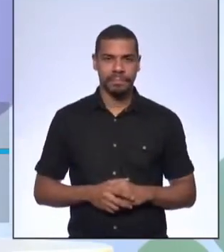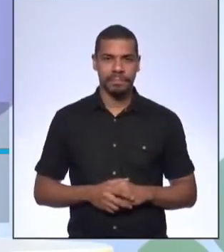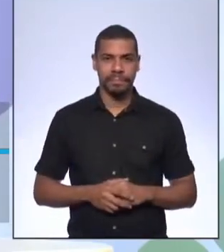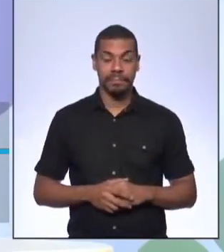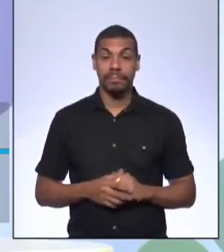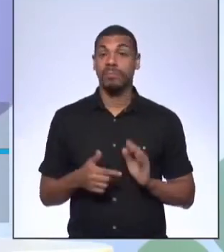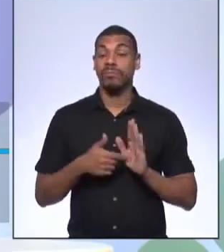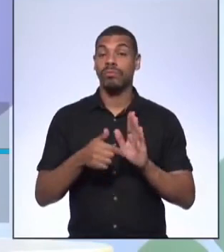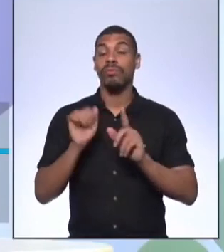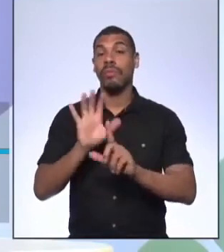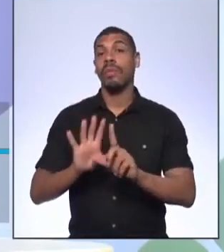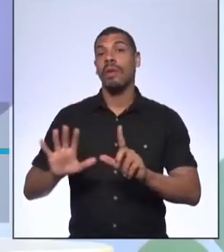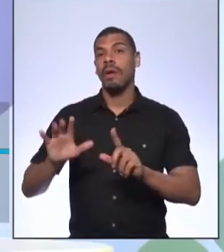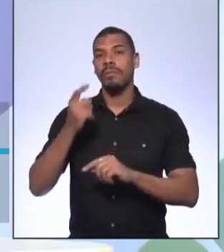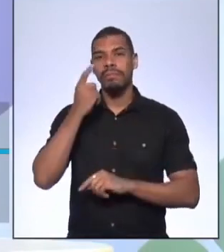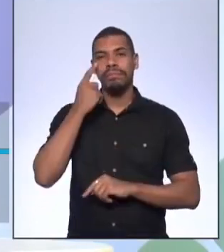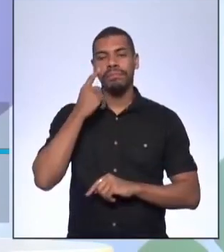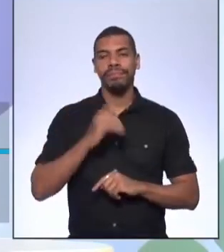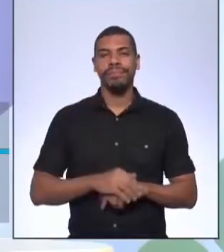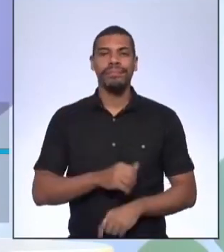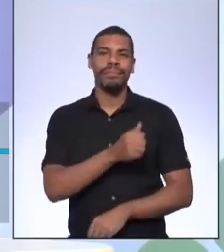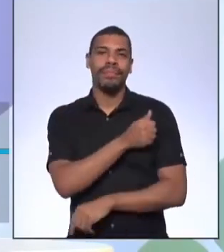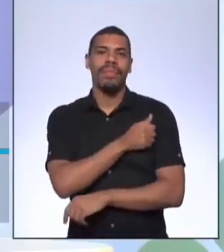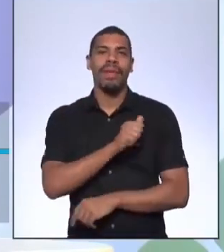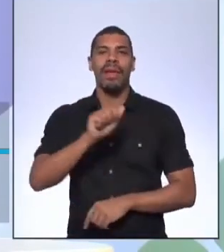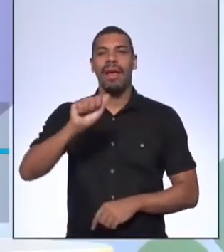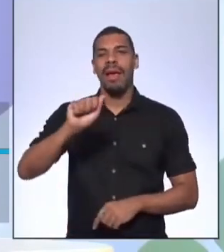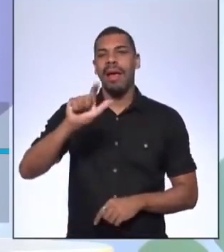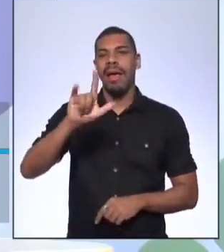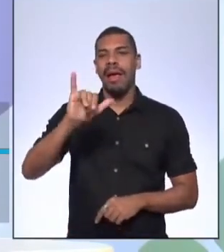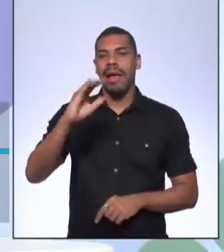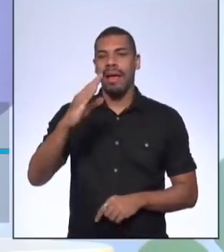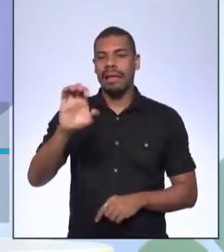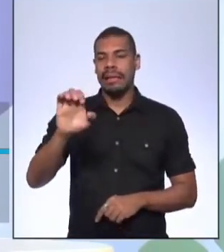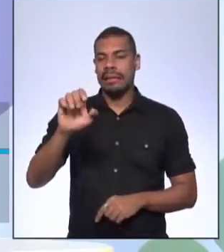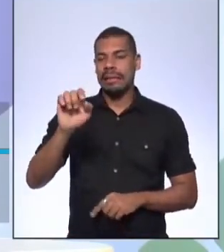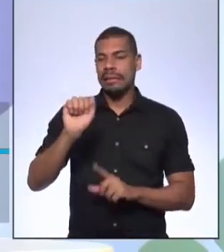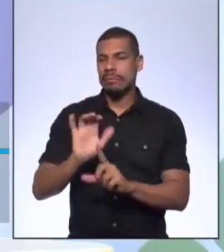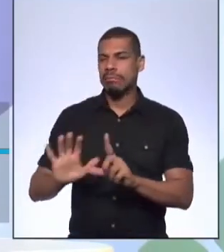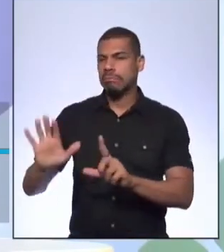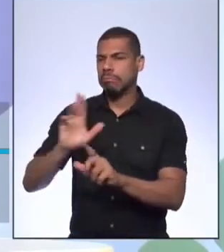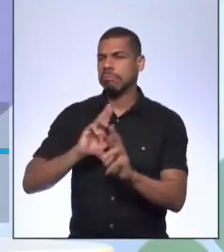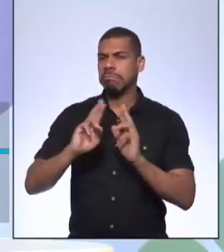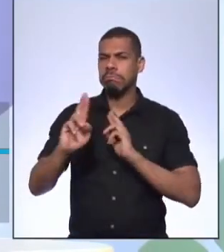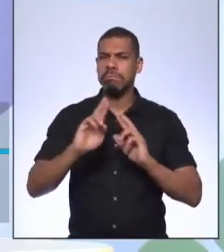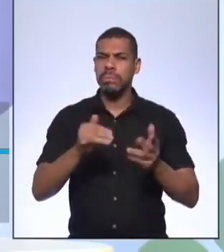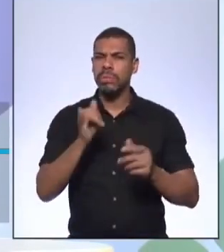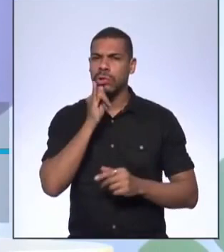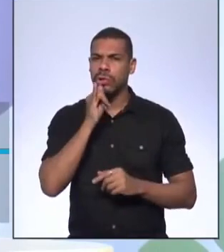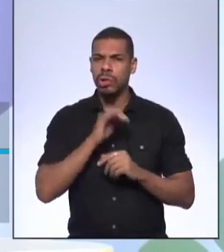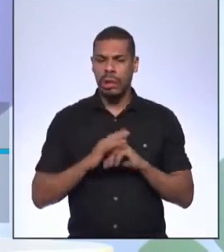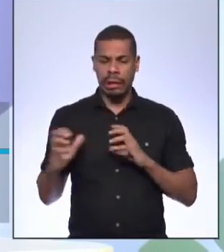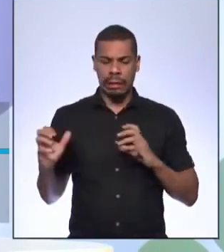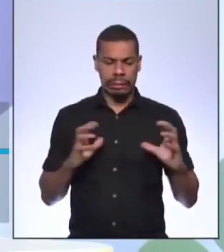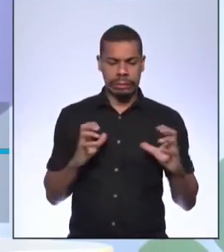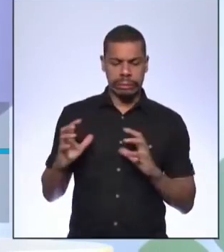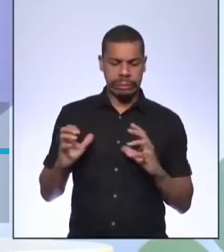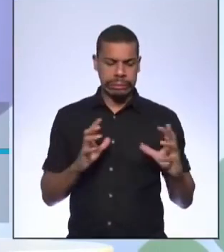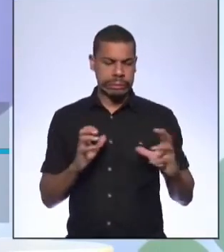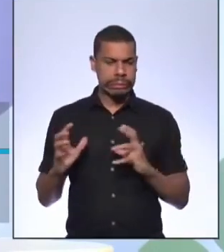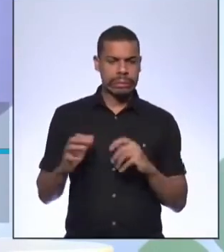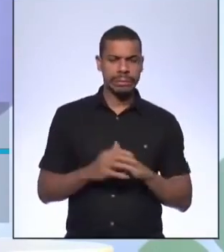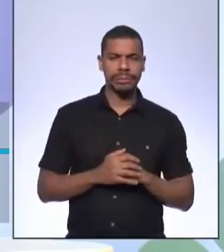restrito da imagem. A Alice fala que a imagem transparece o símbolo de guerra.